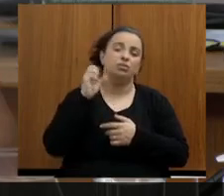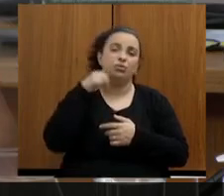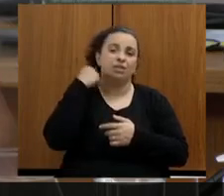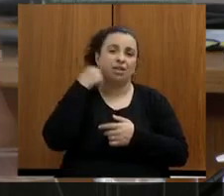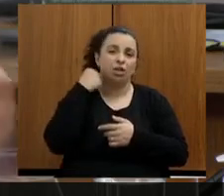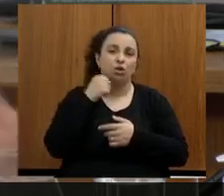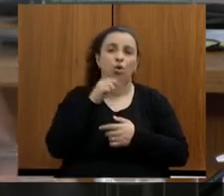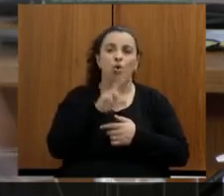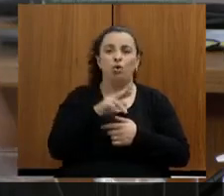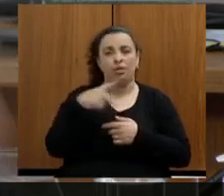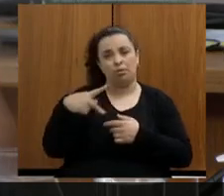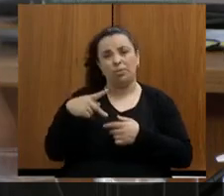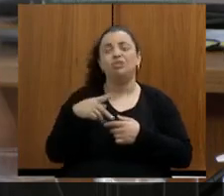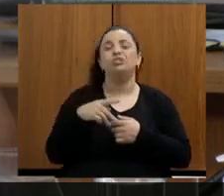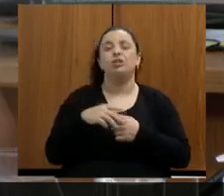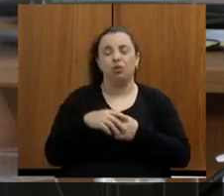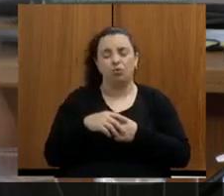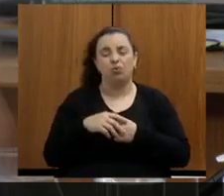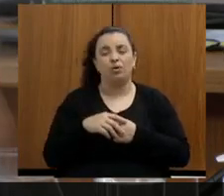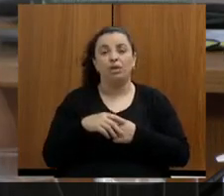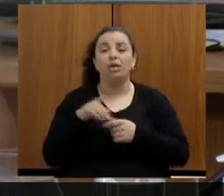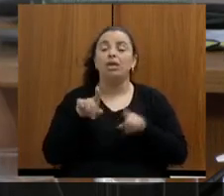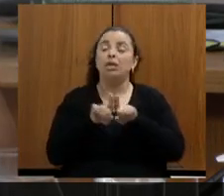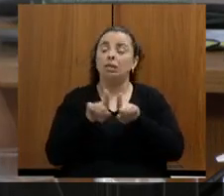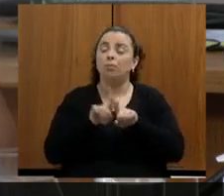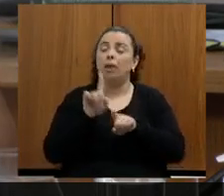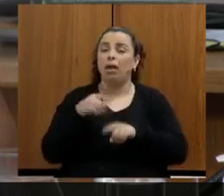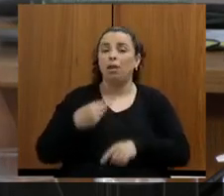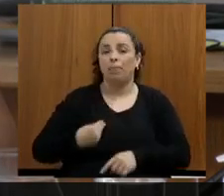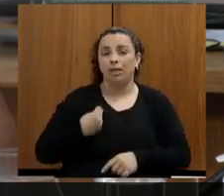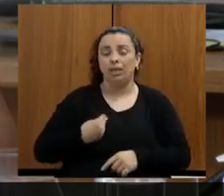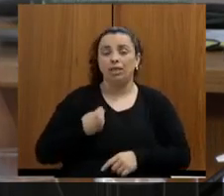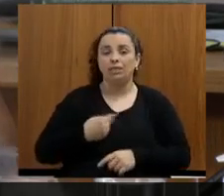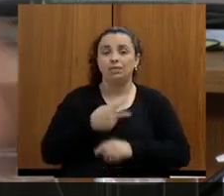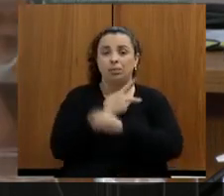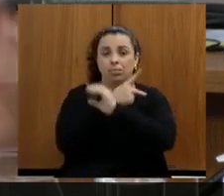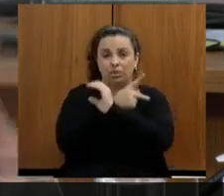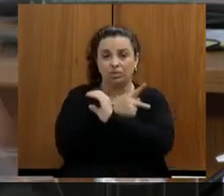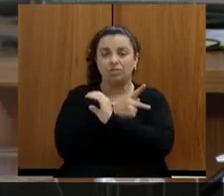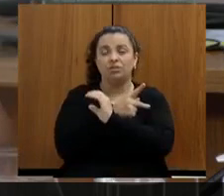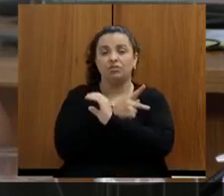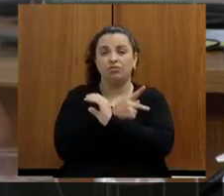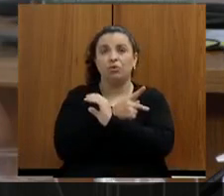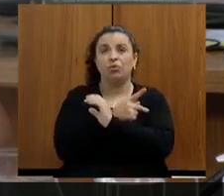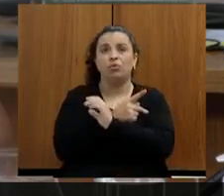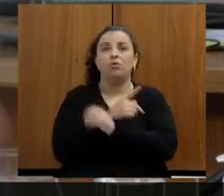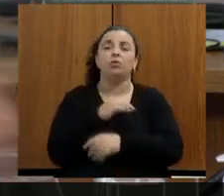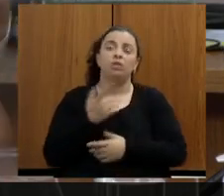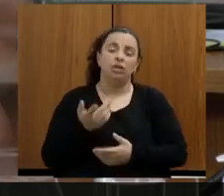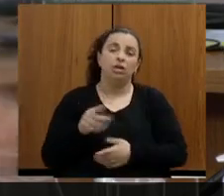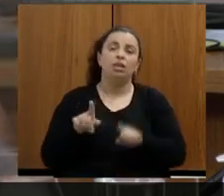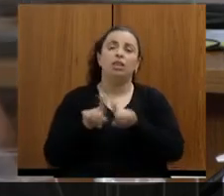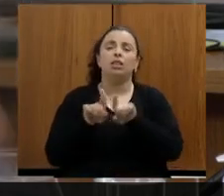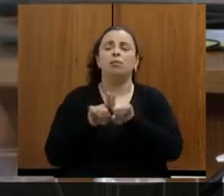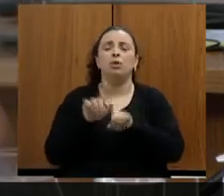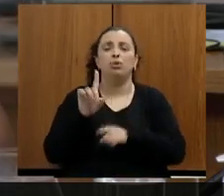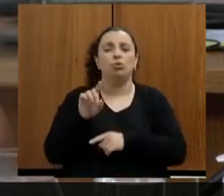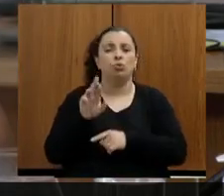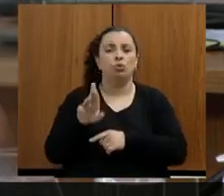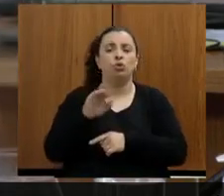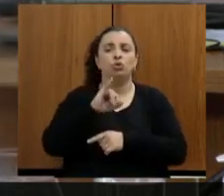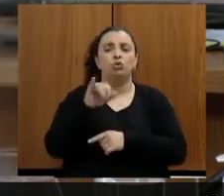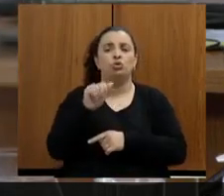Pacheco que ia tá bem né da Polícia Civil estão Doutor Joaquim tava lá também o senhor e o